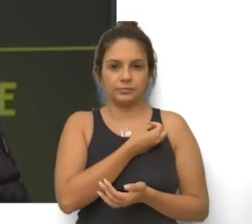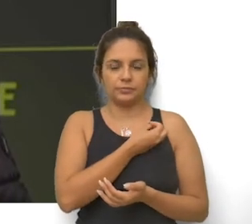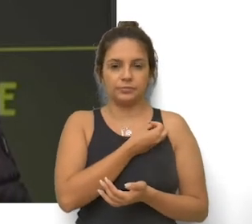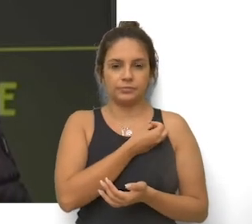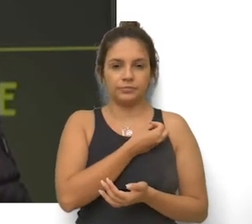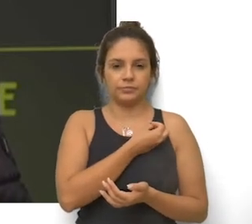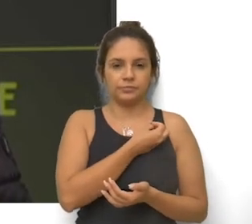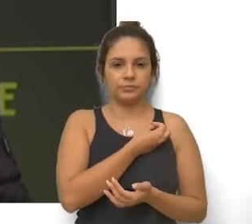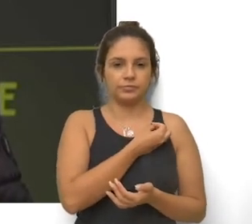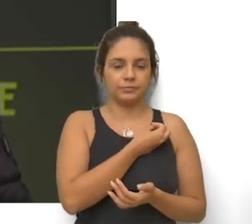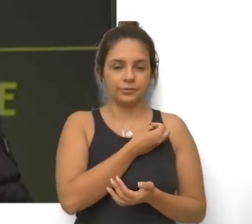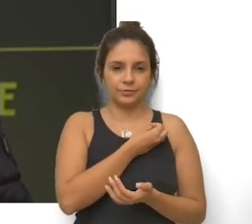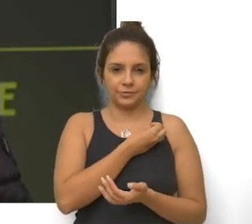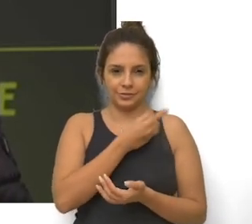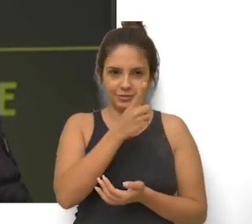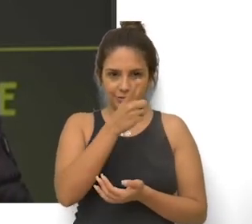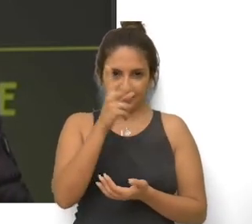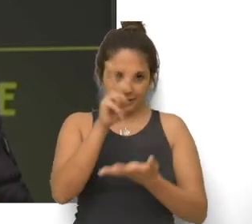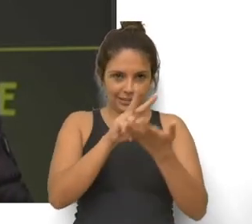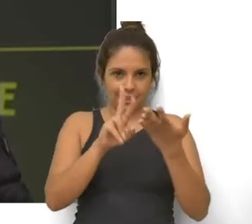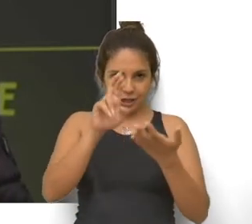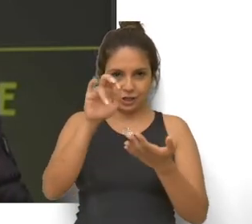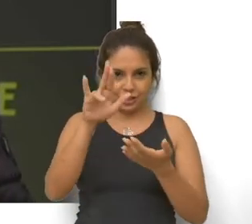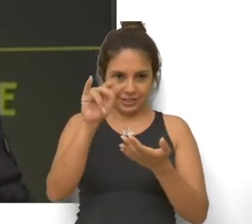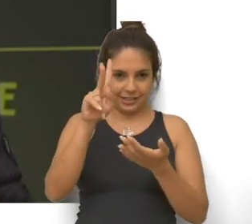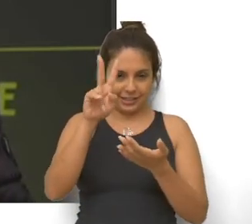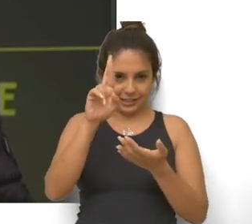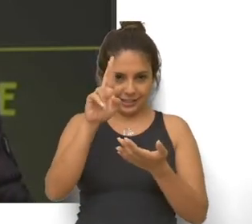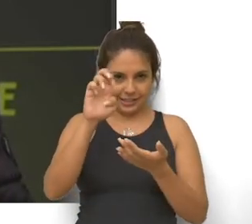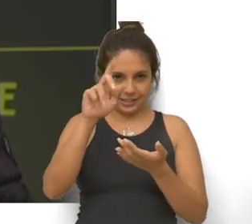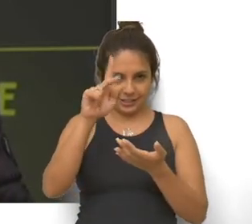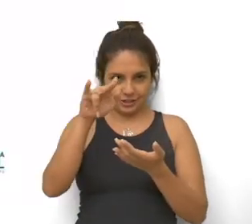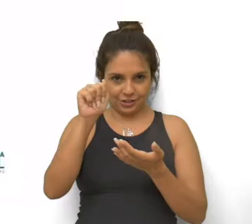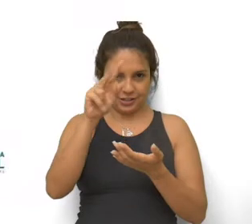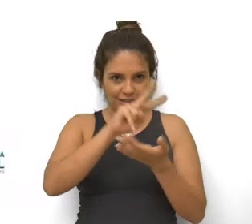tanto, talvez lê um último trecho.